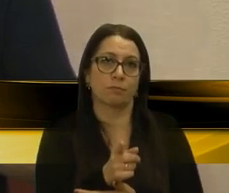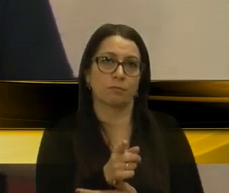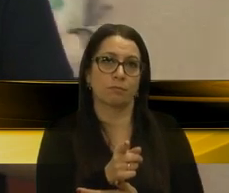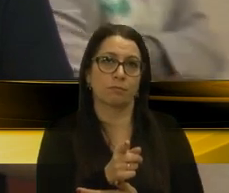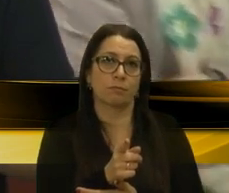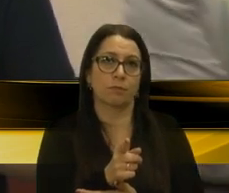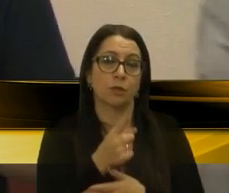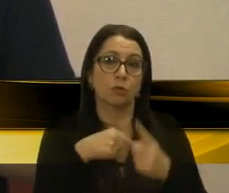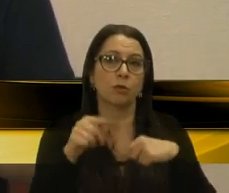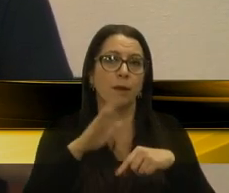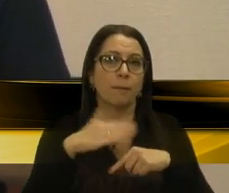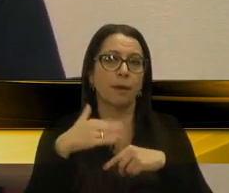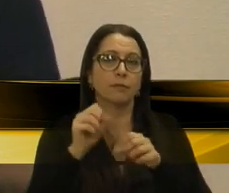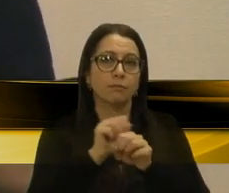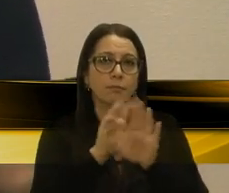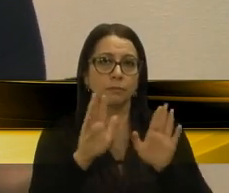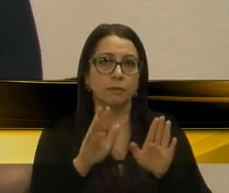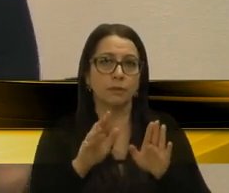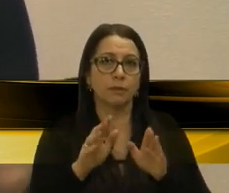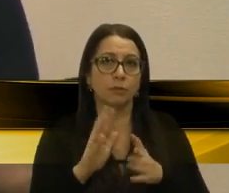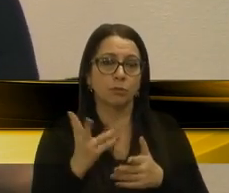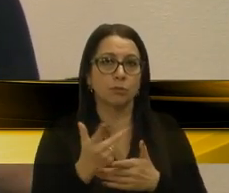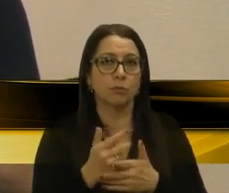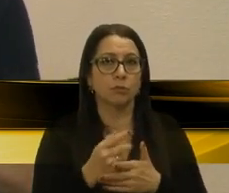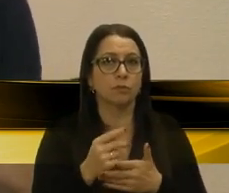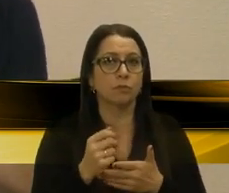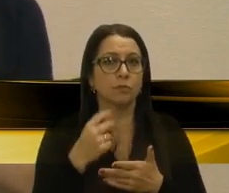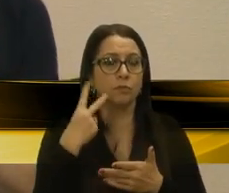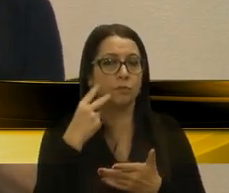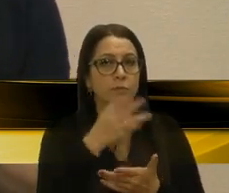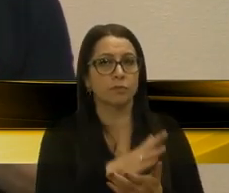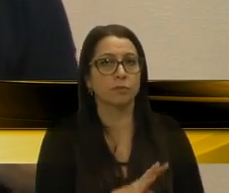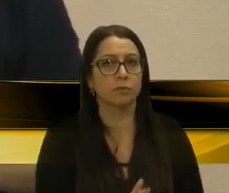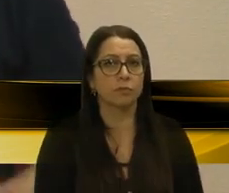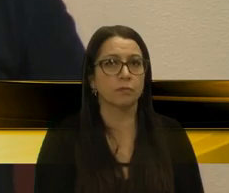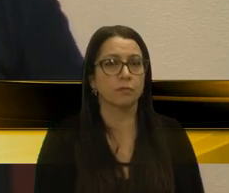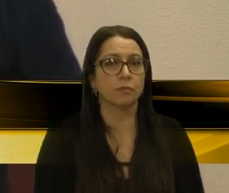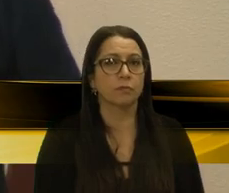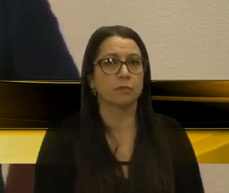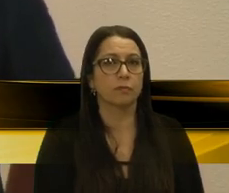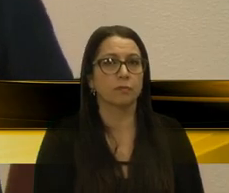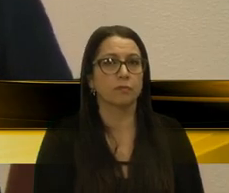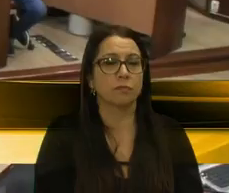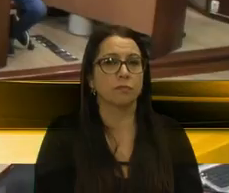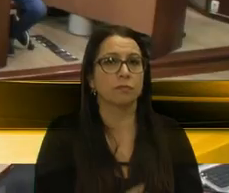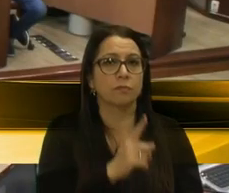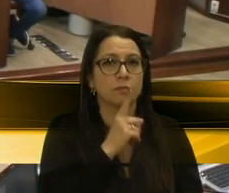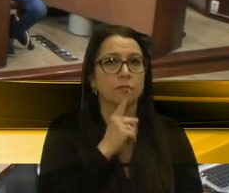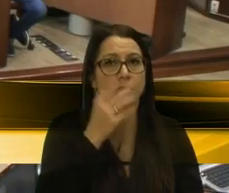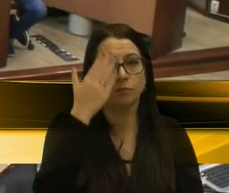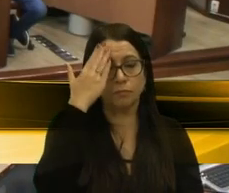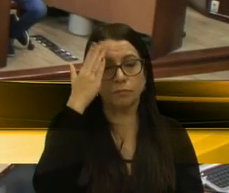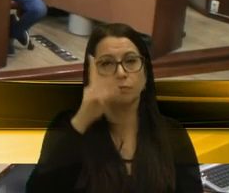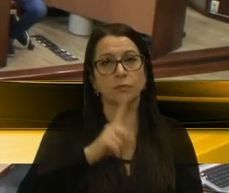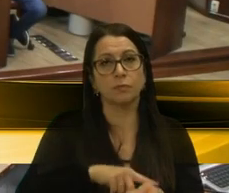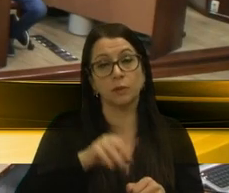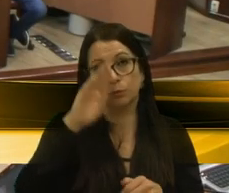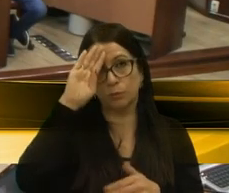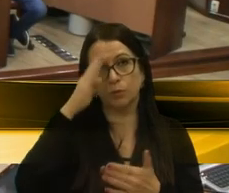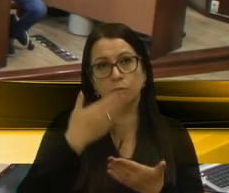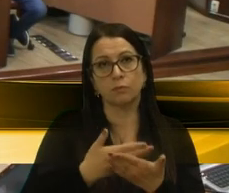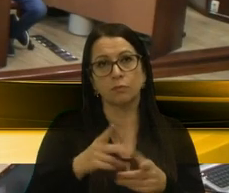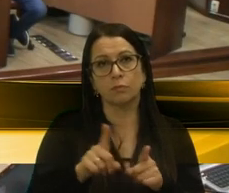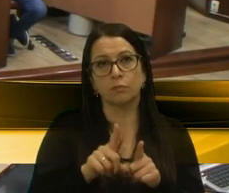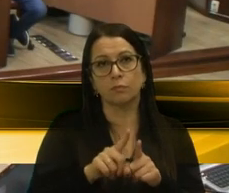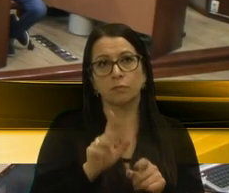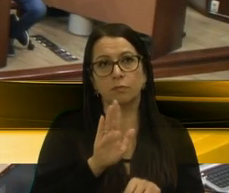a tornar cada vez mais transparentes as ações públicas. Seu à parte, vereador. Vereador Meneguzzi, obrigado pela parte. Eu acredito que também vai